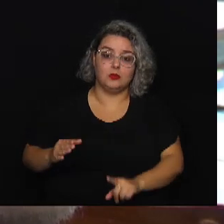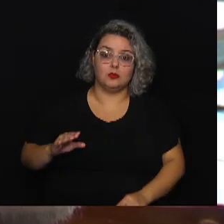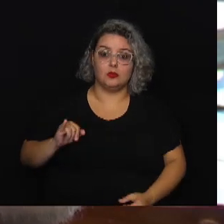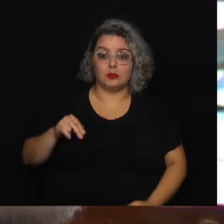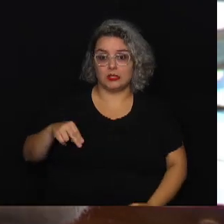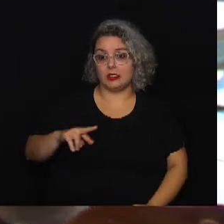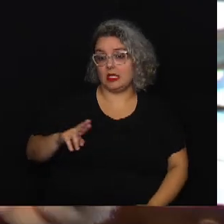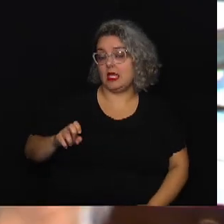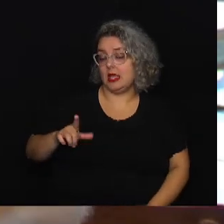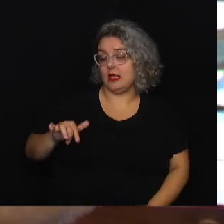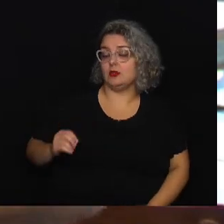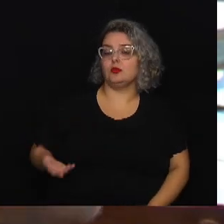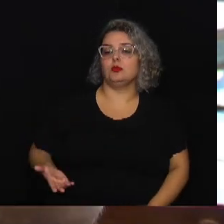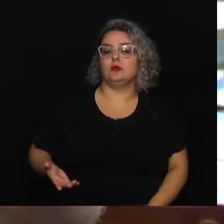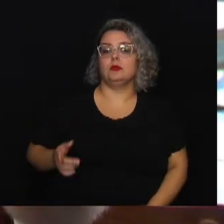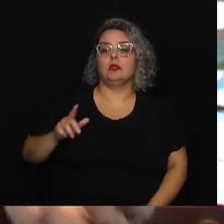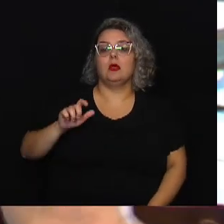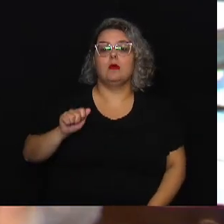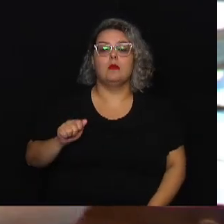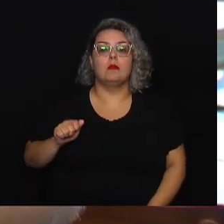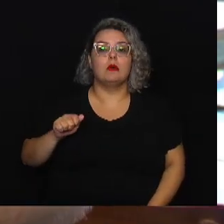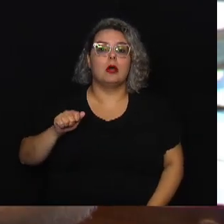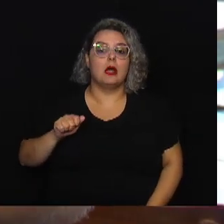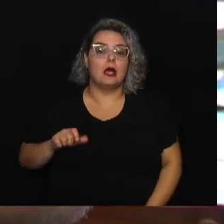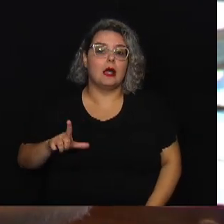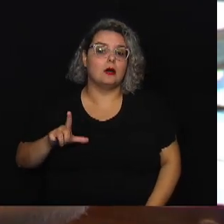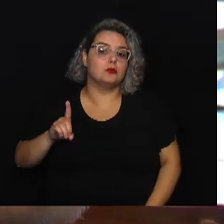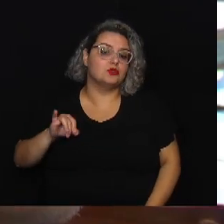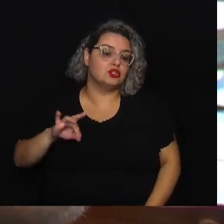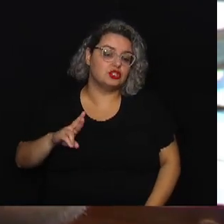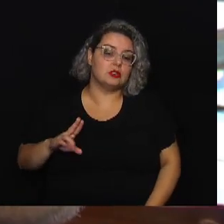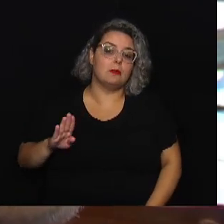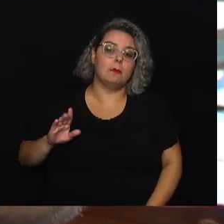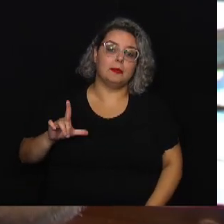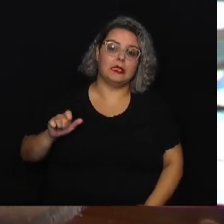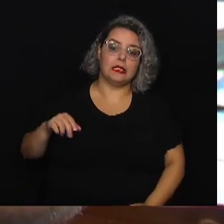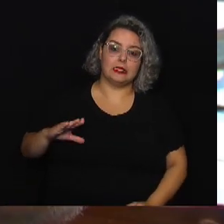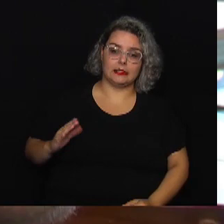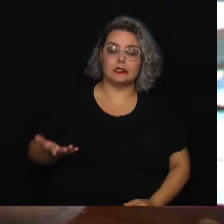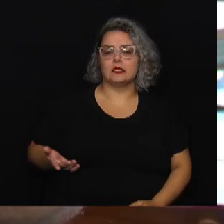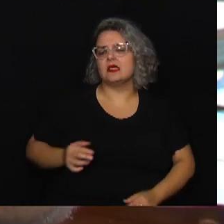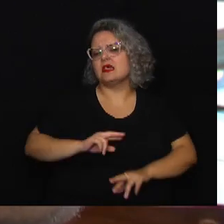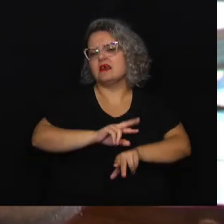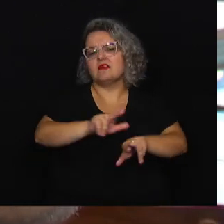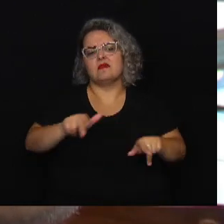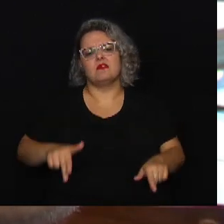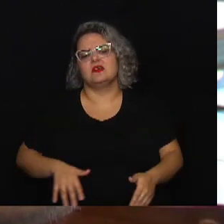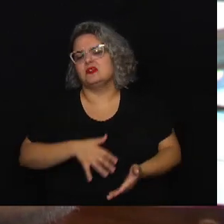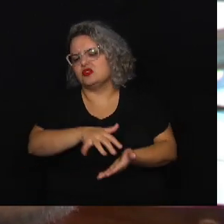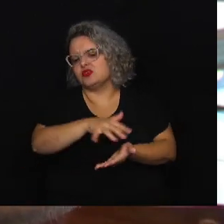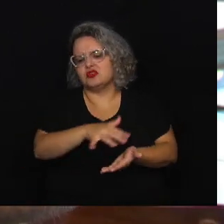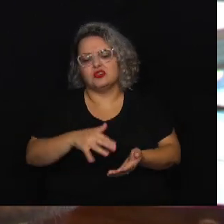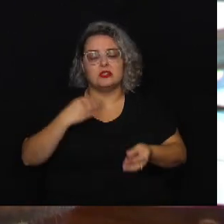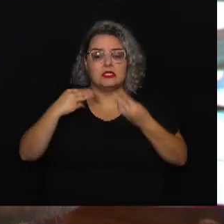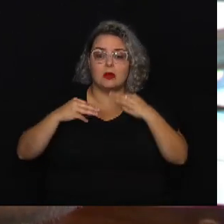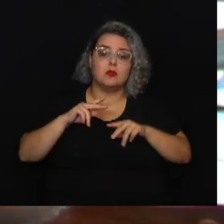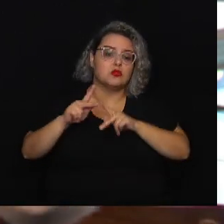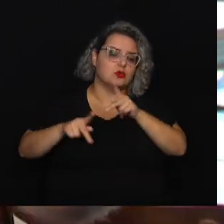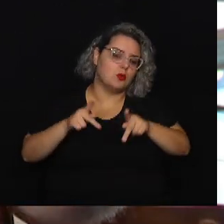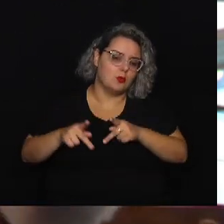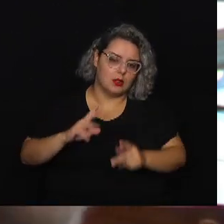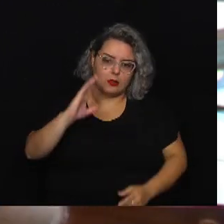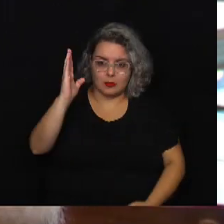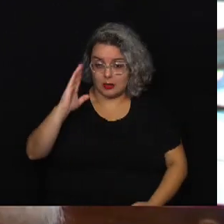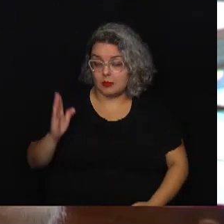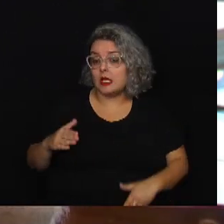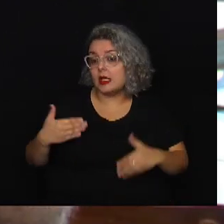o Aldir Blanc e tantos outros grandes ícones do samba e da música popular brasileira, né? Então a